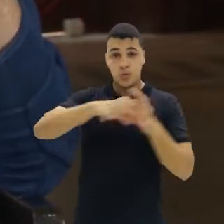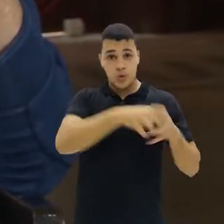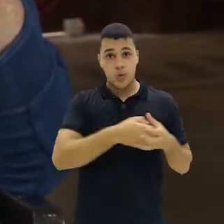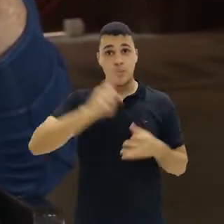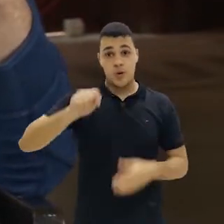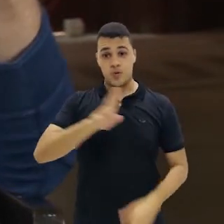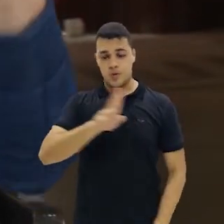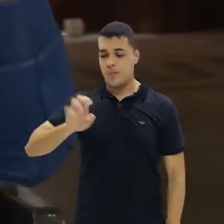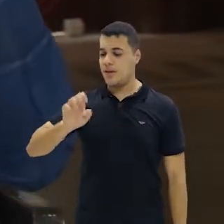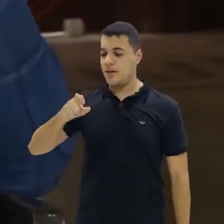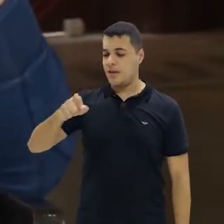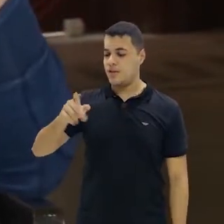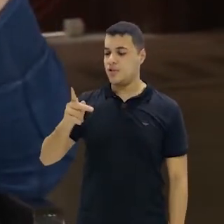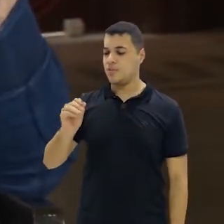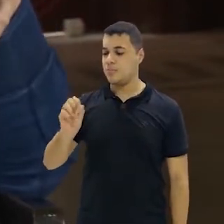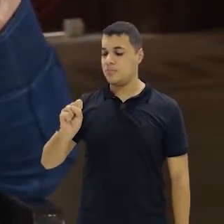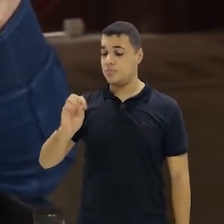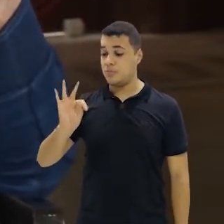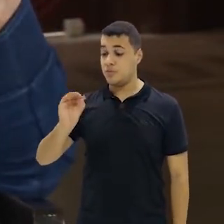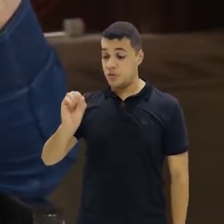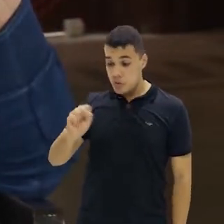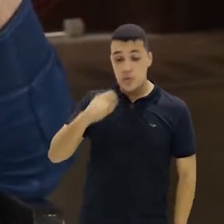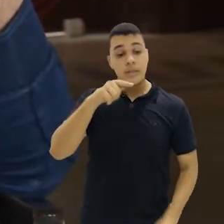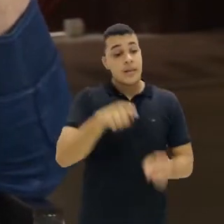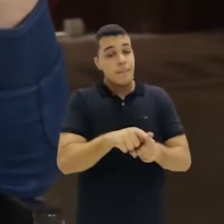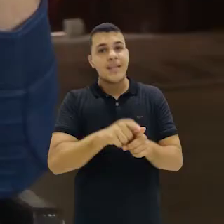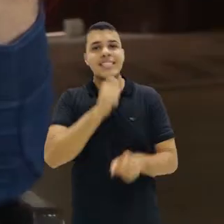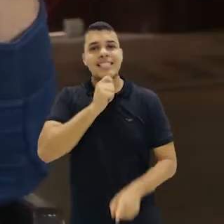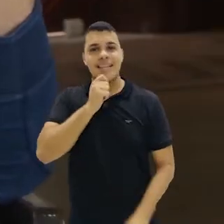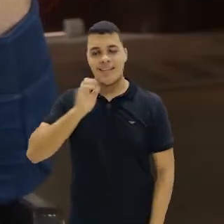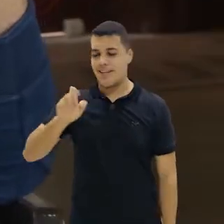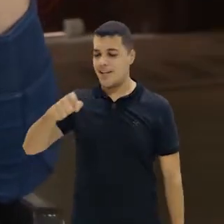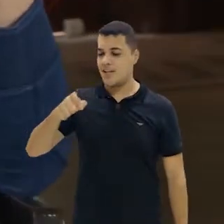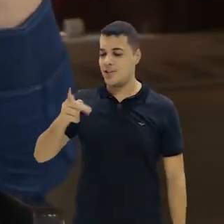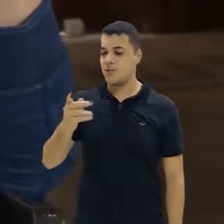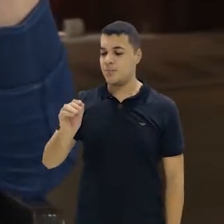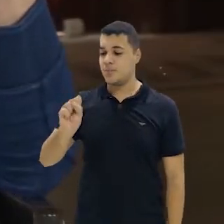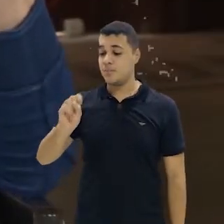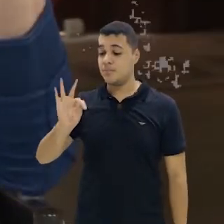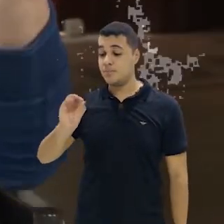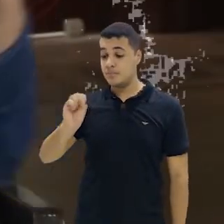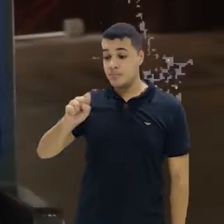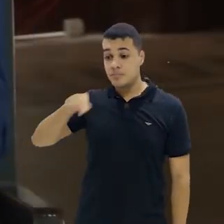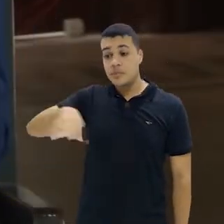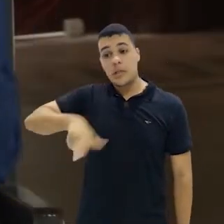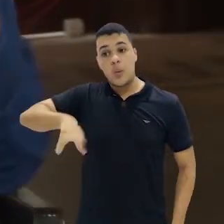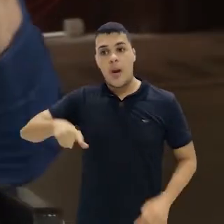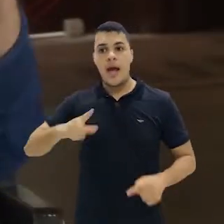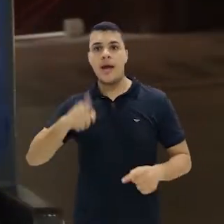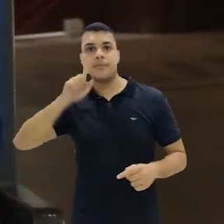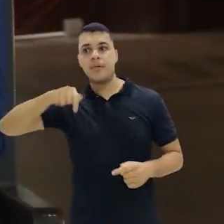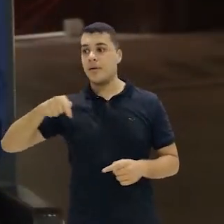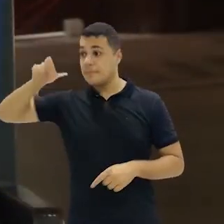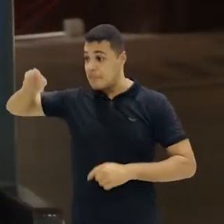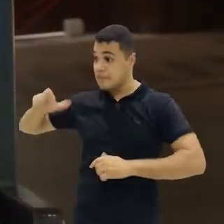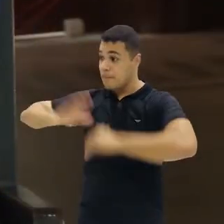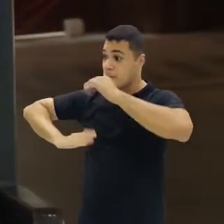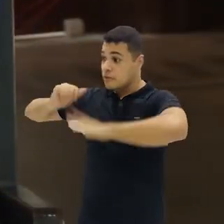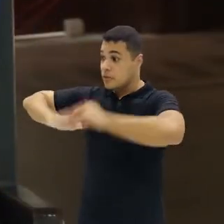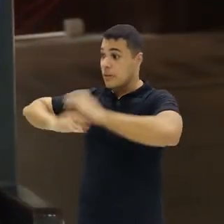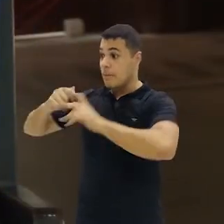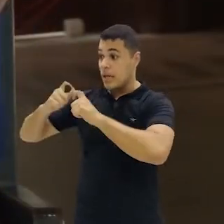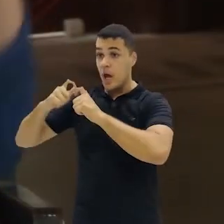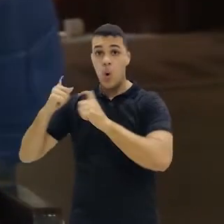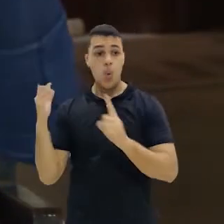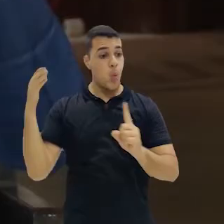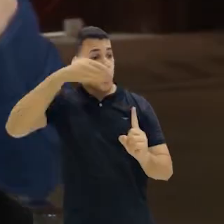são constituídos por interferência direta do investigador. O investigador simplesmente observa uma situação que já